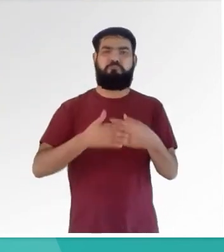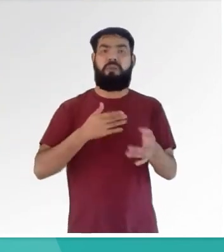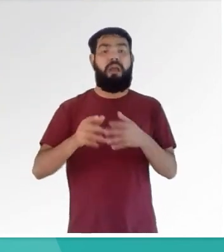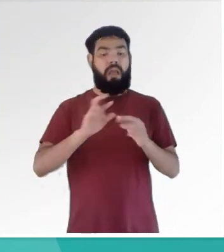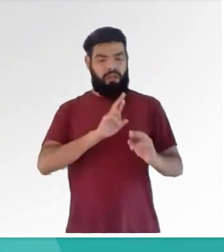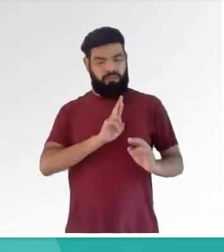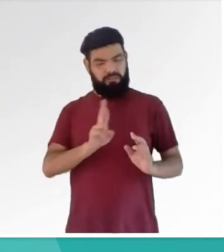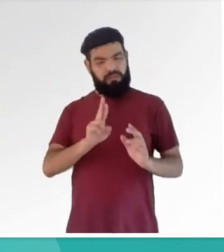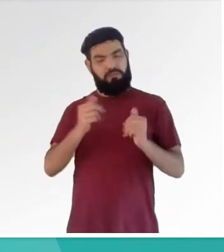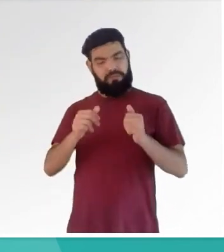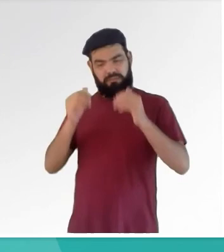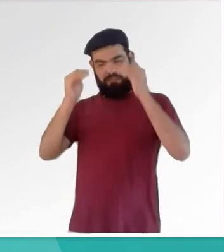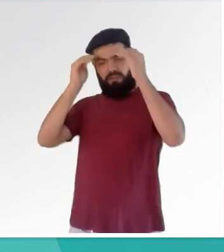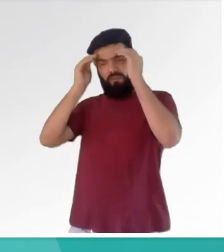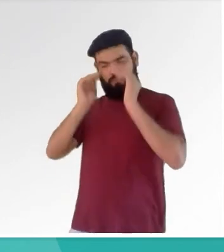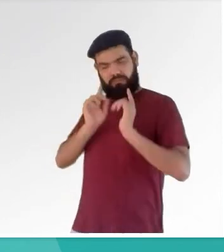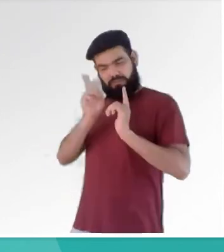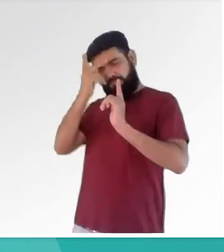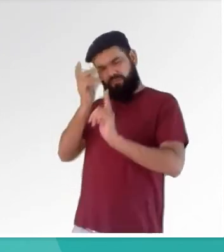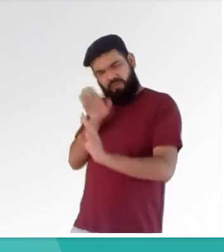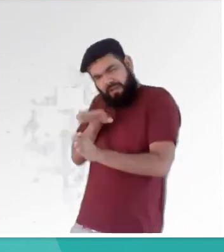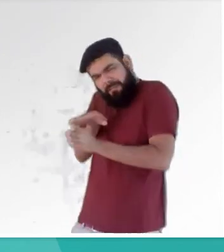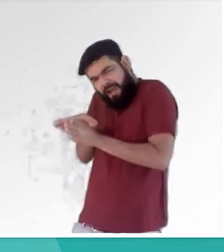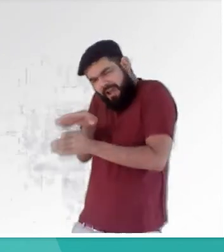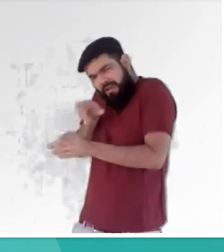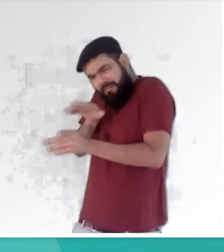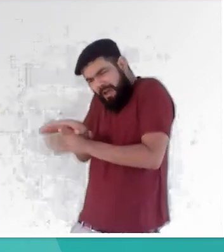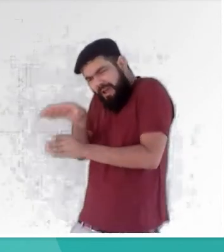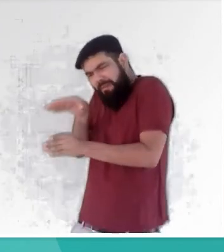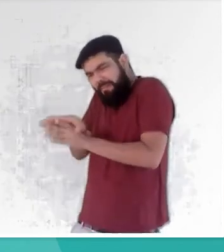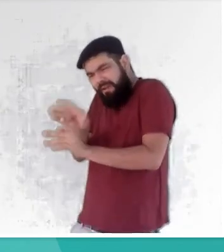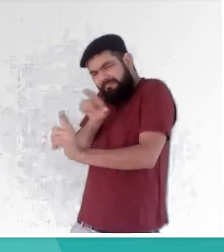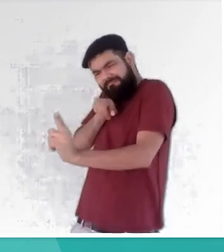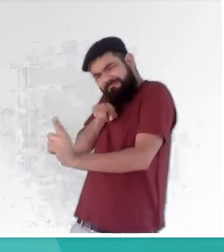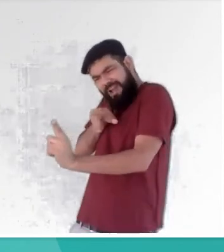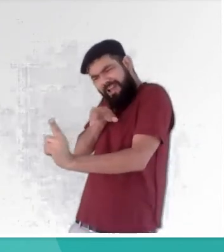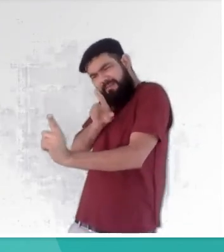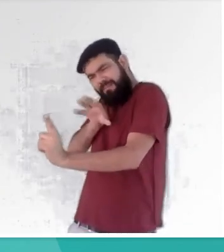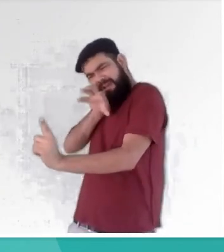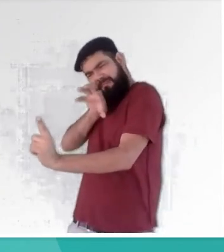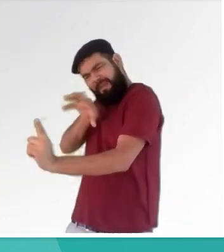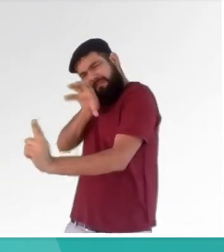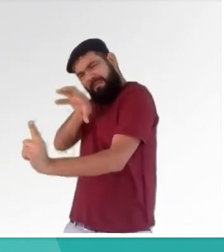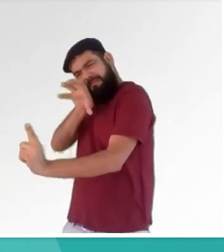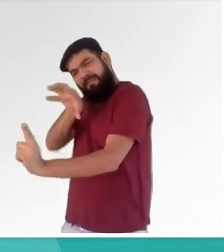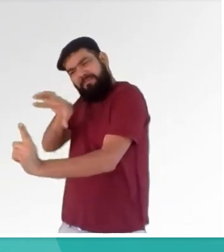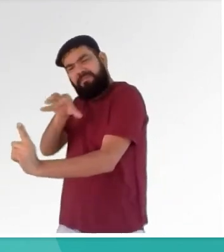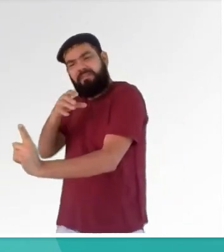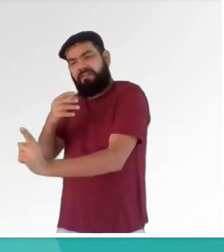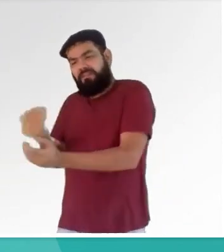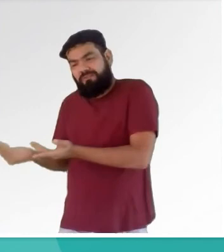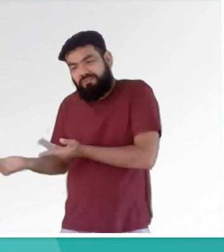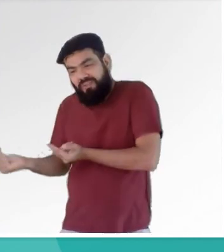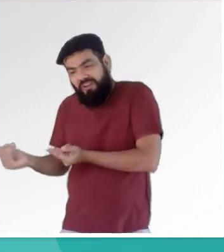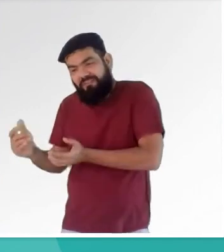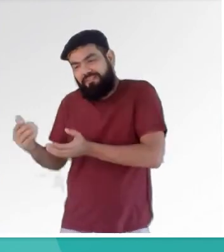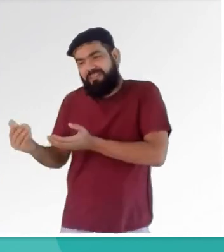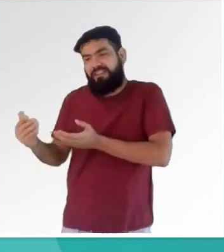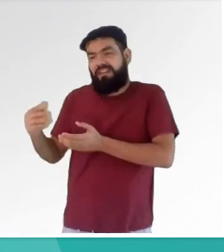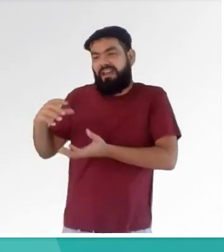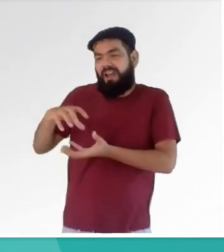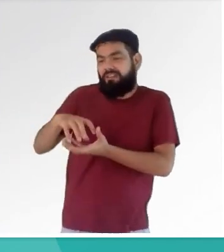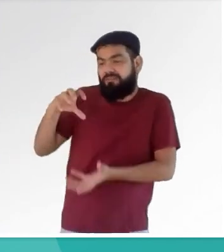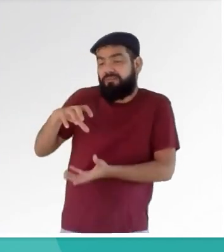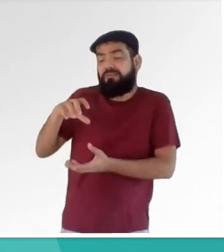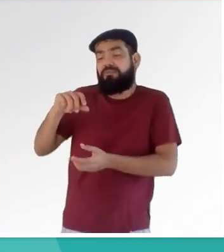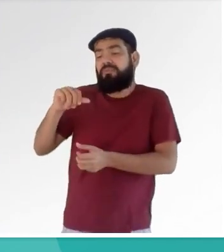pessoa humana, o jovem, a criança, o adolescente, o adulto, o idoso, para um encontro